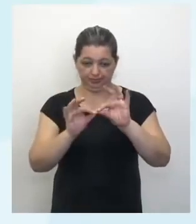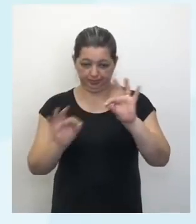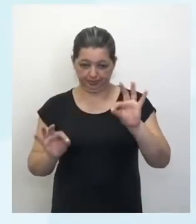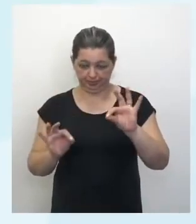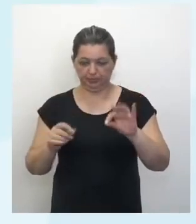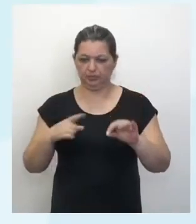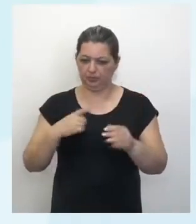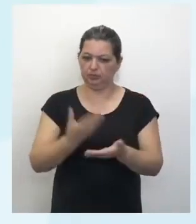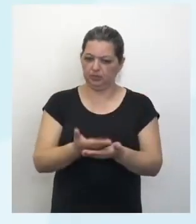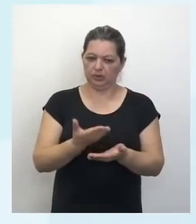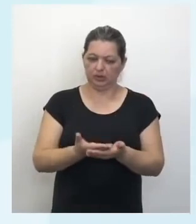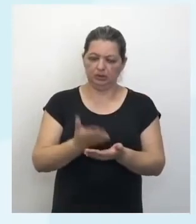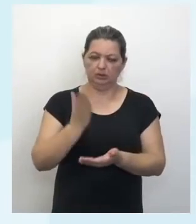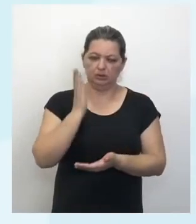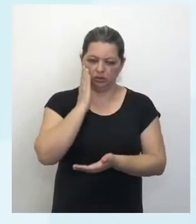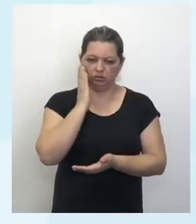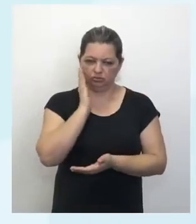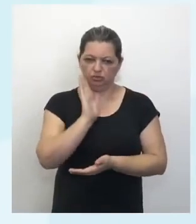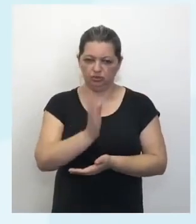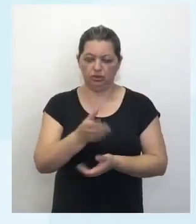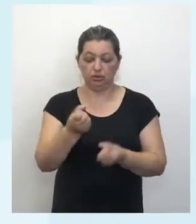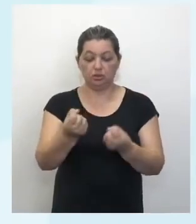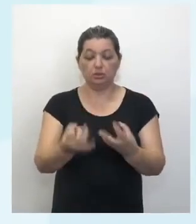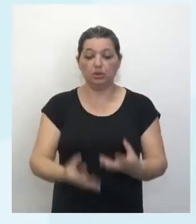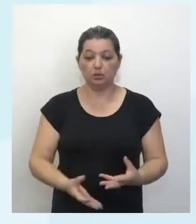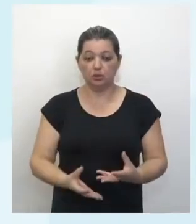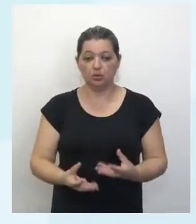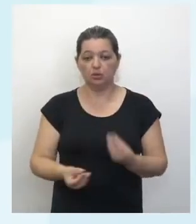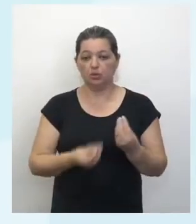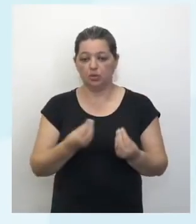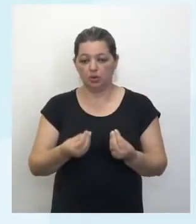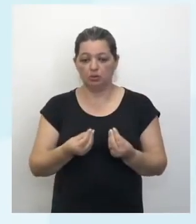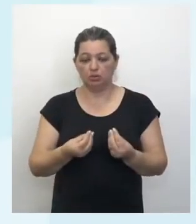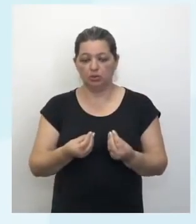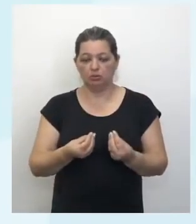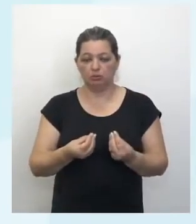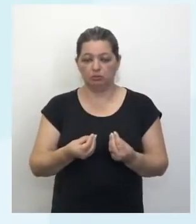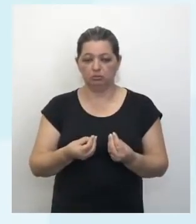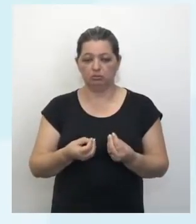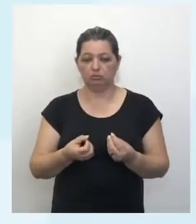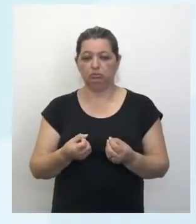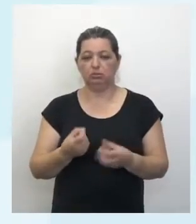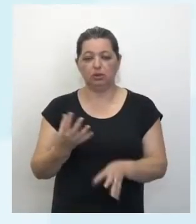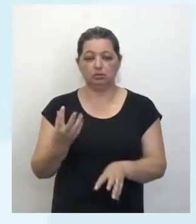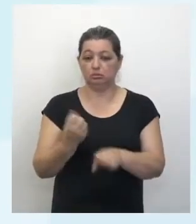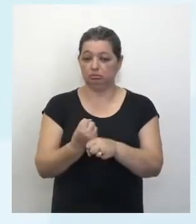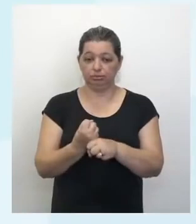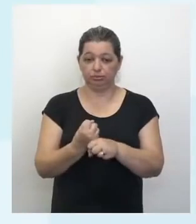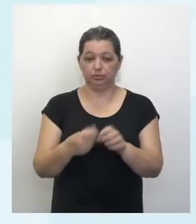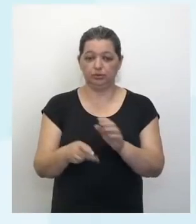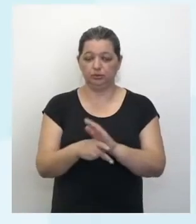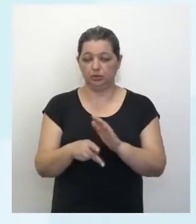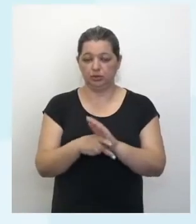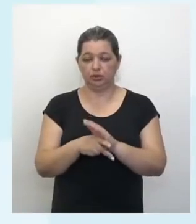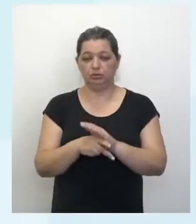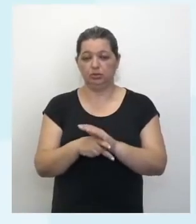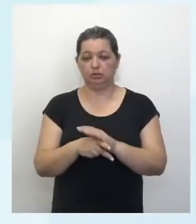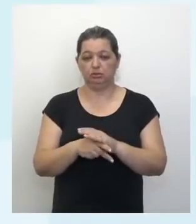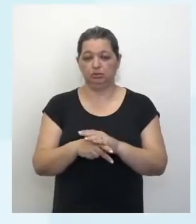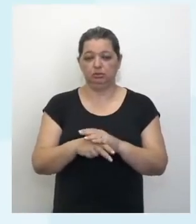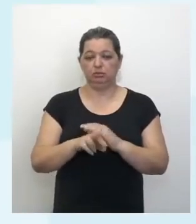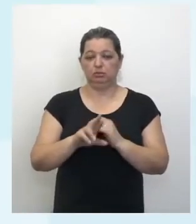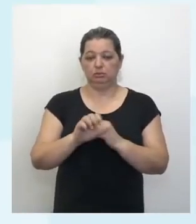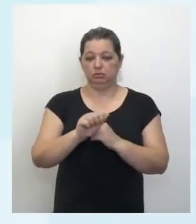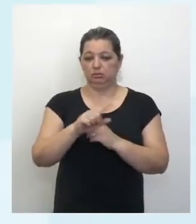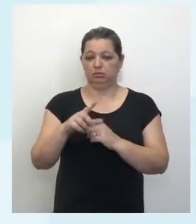uma aula que a gente explicou que para a gente saber quantas vezes uma coisa é maior que a outra, a gente faz uma razão, não é isso?